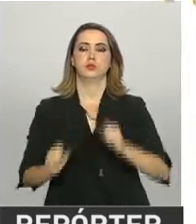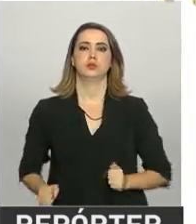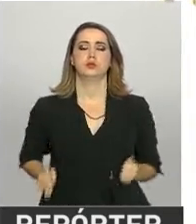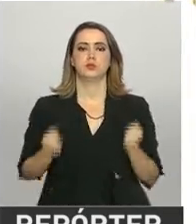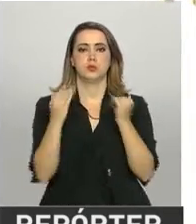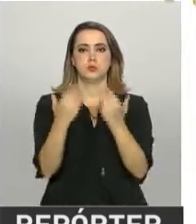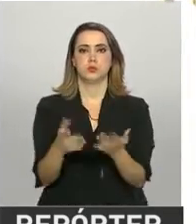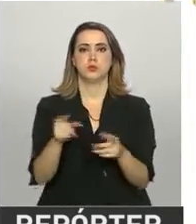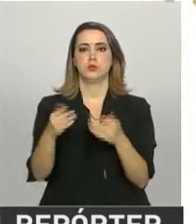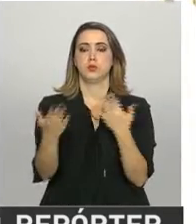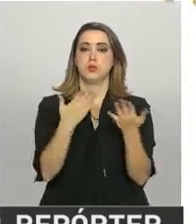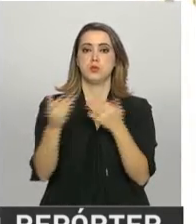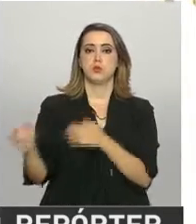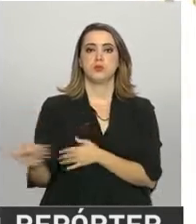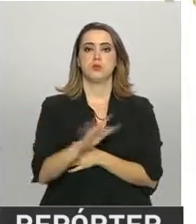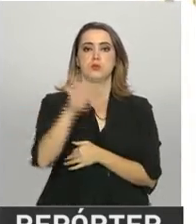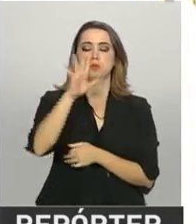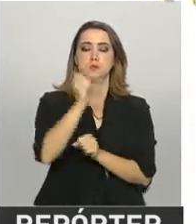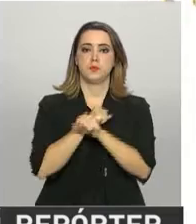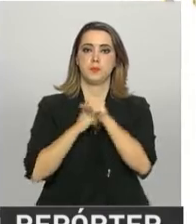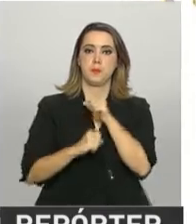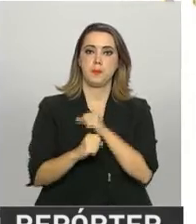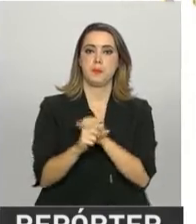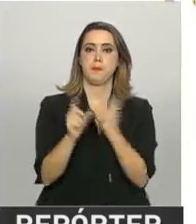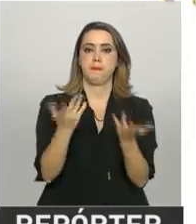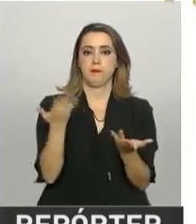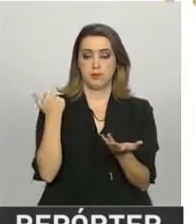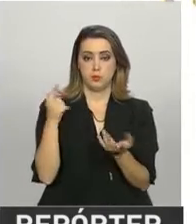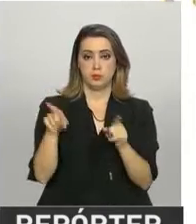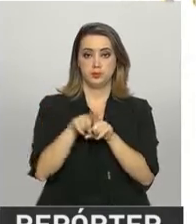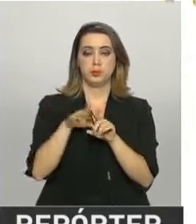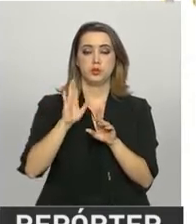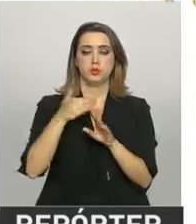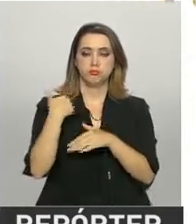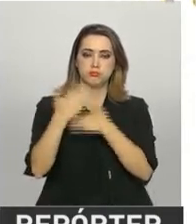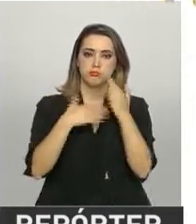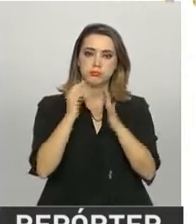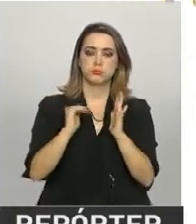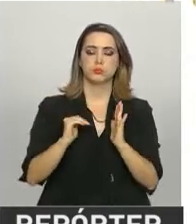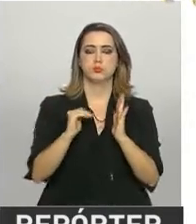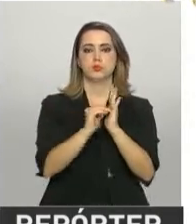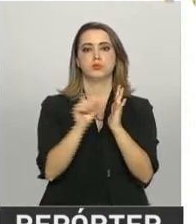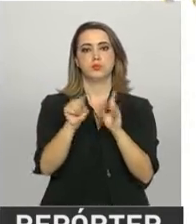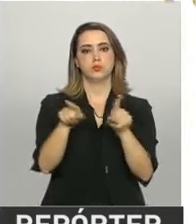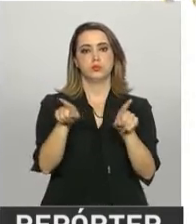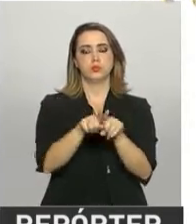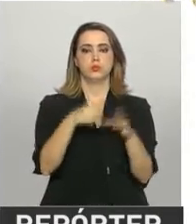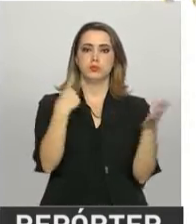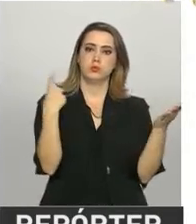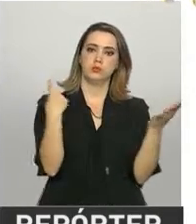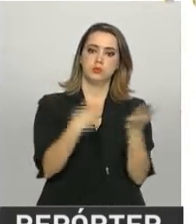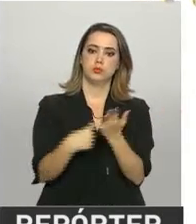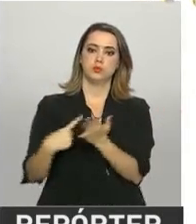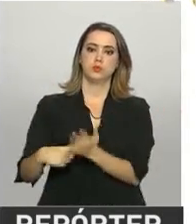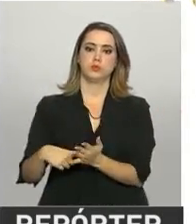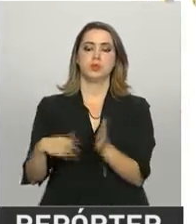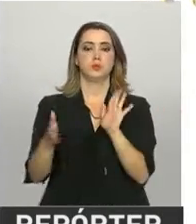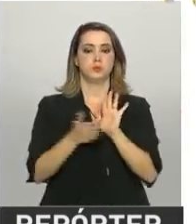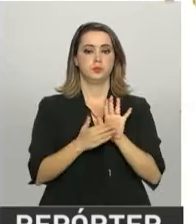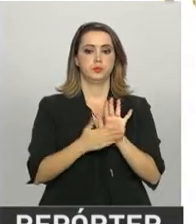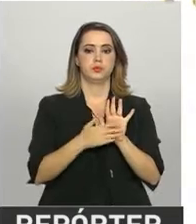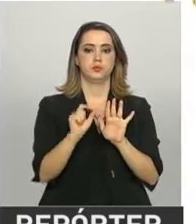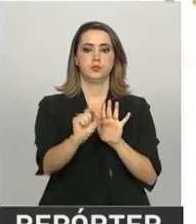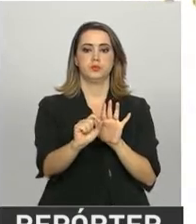públicos pela inflação do ano anterior que está em tramitação no senado e também se comprometeram em propor